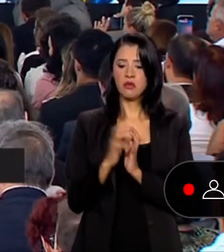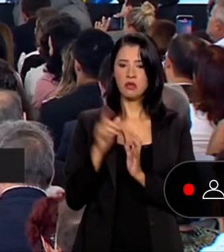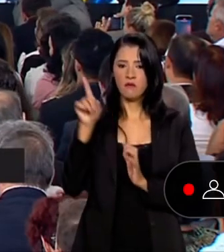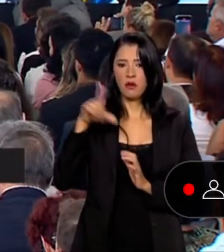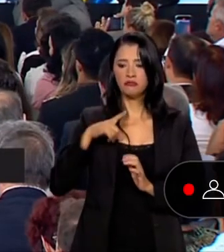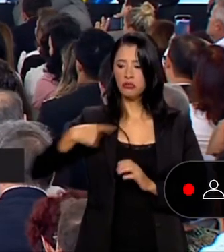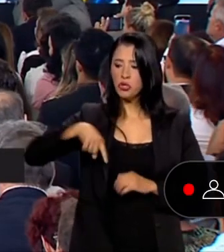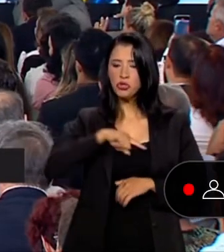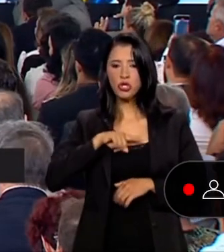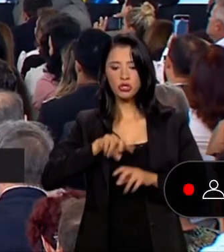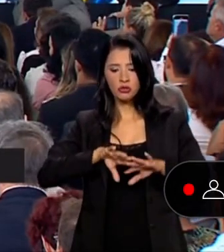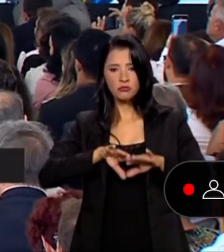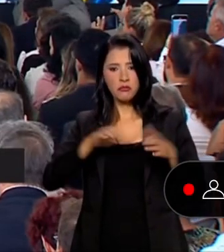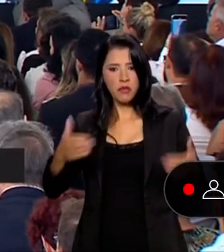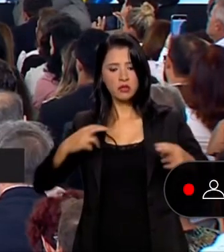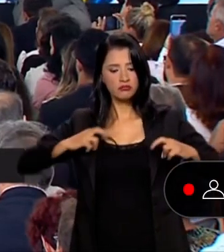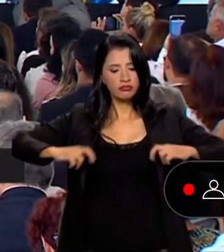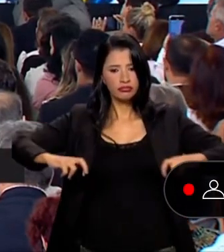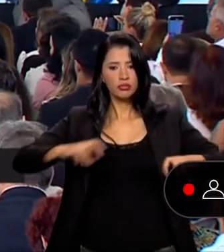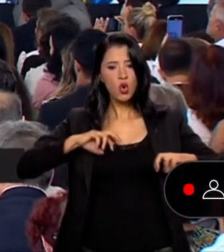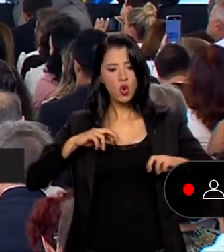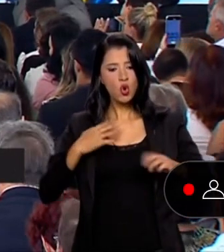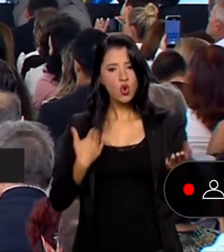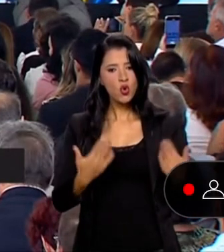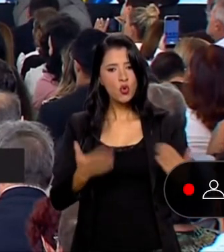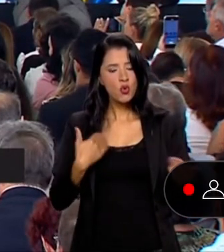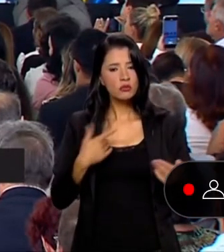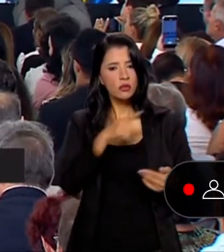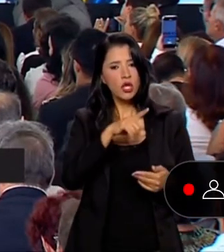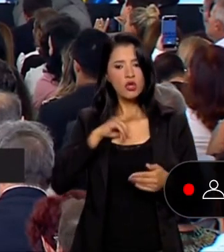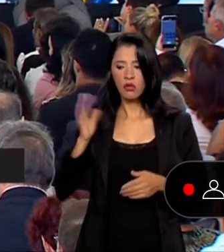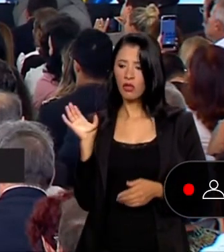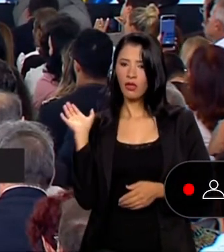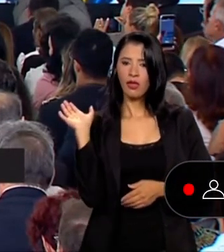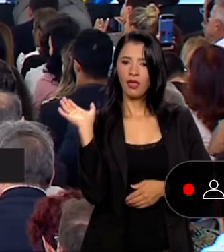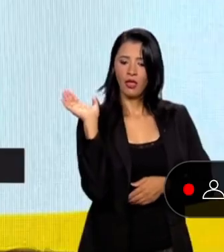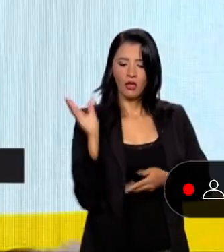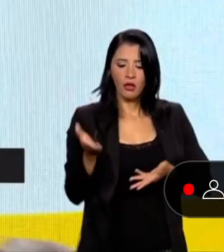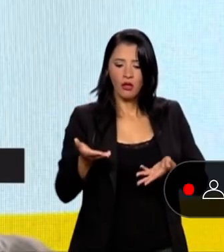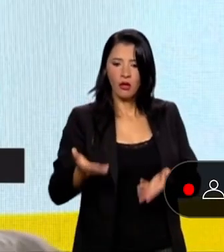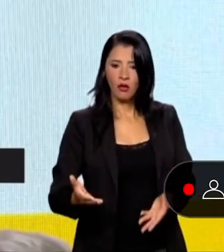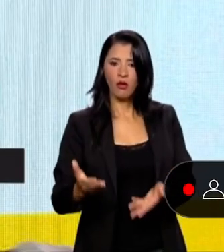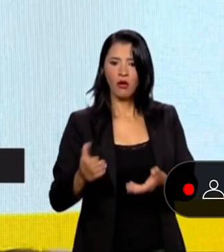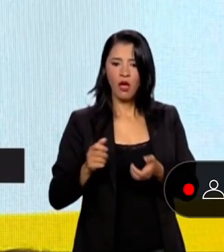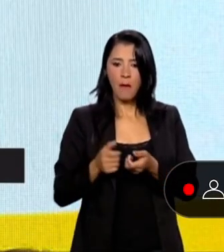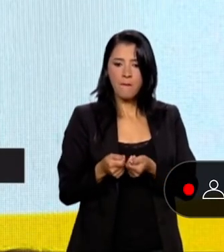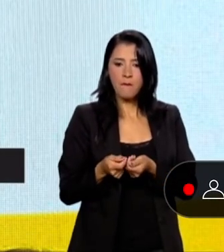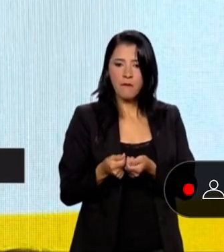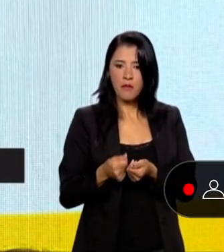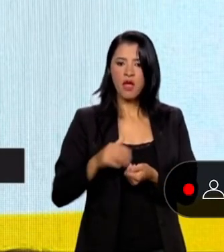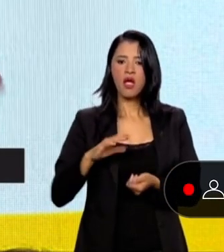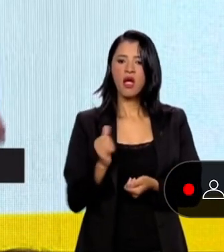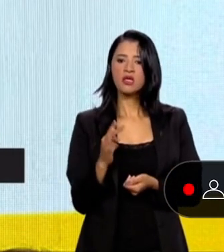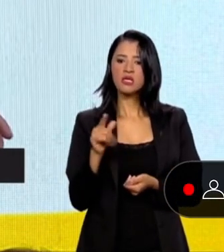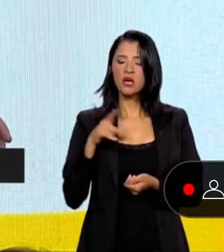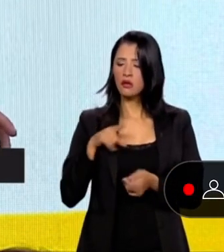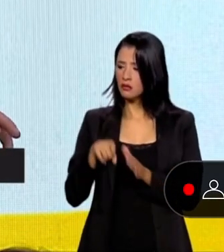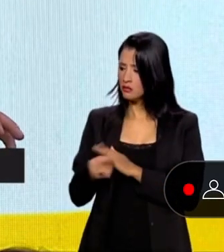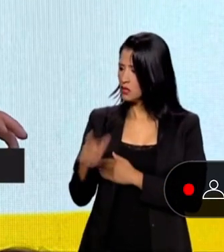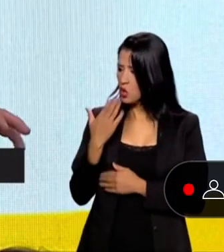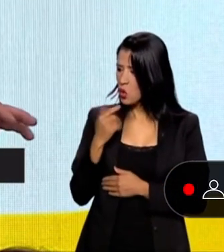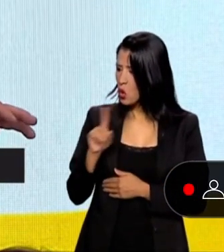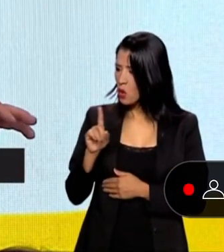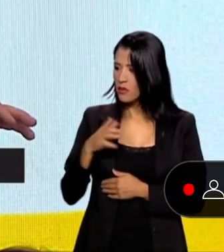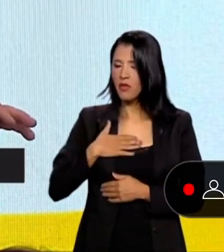mesa conversando e eu coloquei uma... O garçom colocou amendoim, castanha, e eu falei, você não come? Ele falou, eu